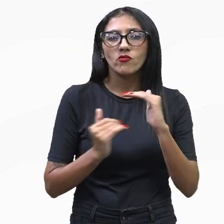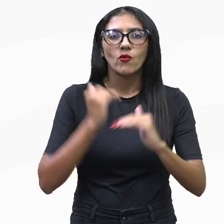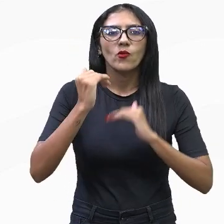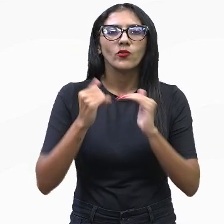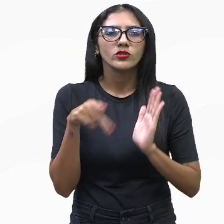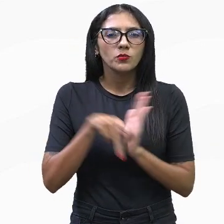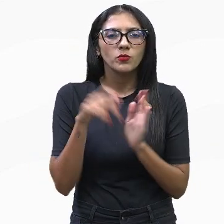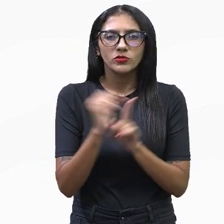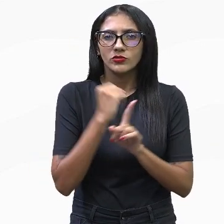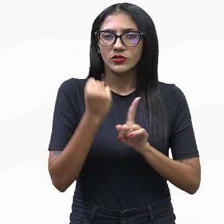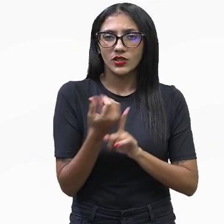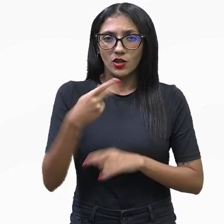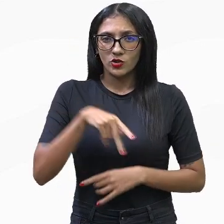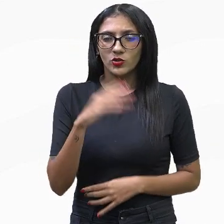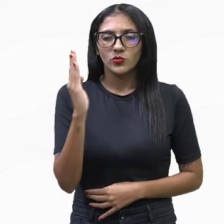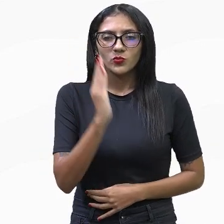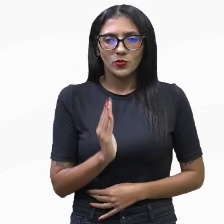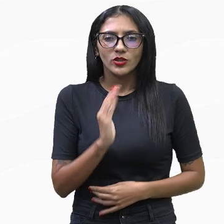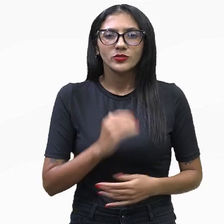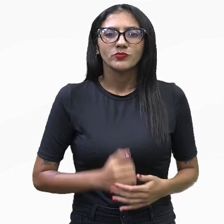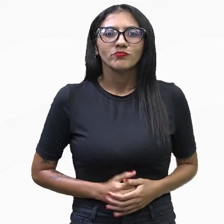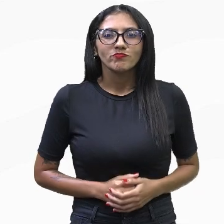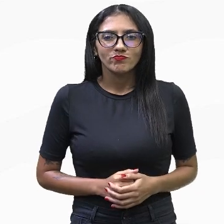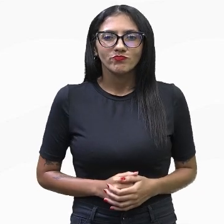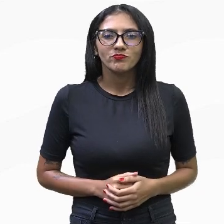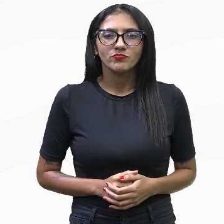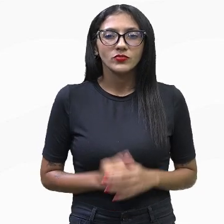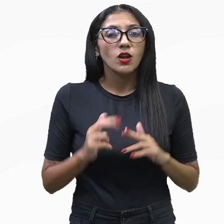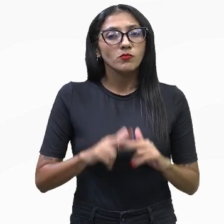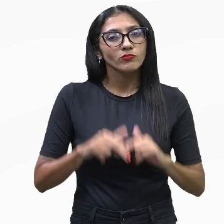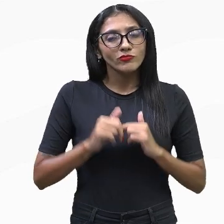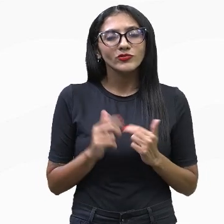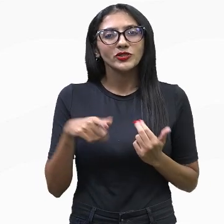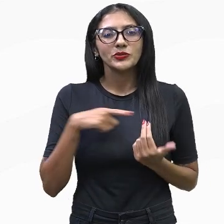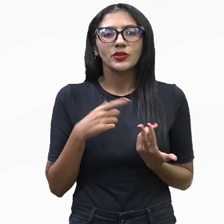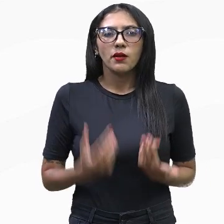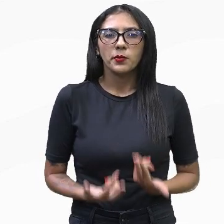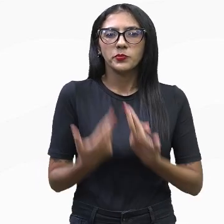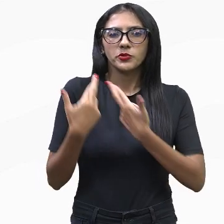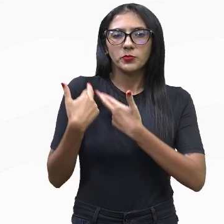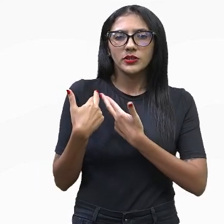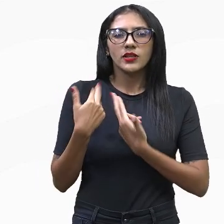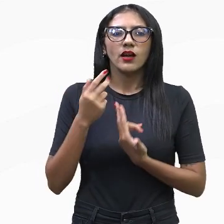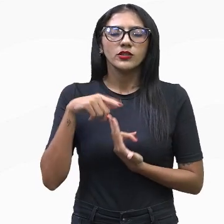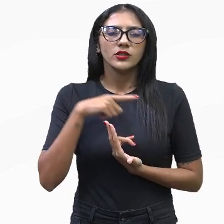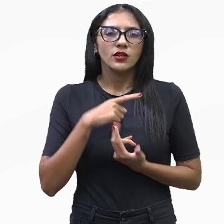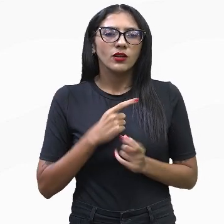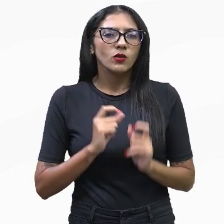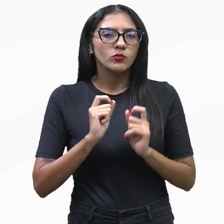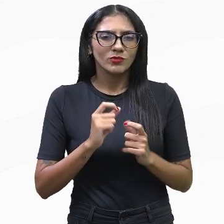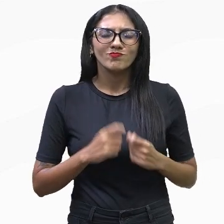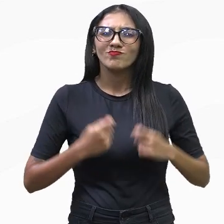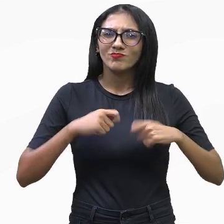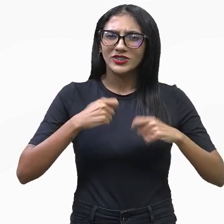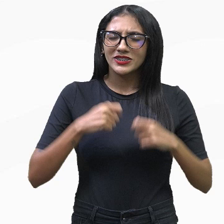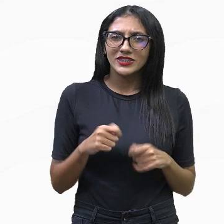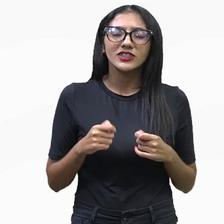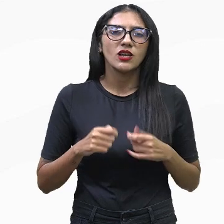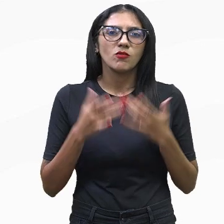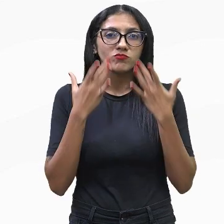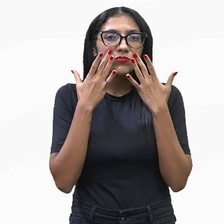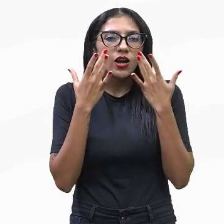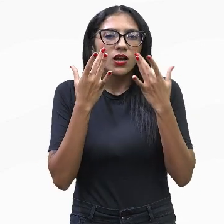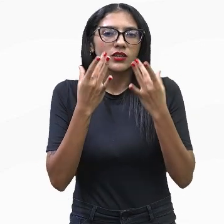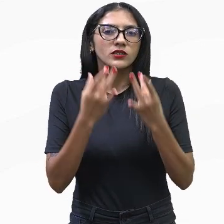sociedade brasileira. Mesmo assim, esse papel precisa ser evidenciado,